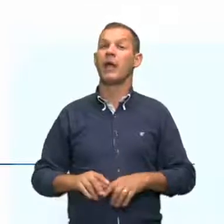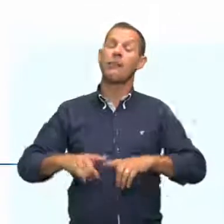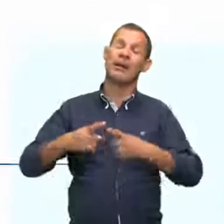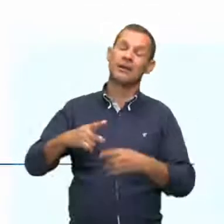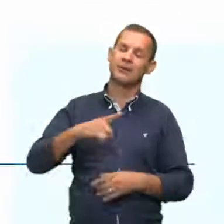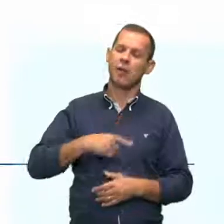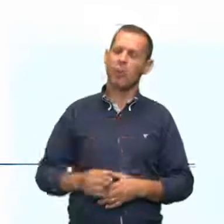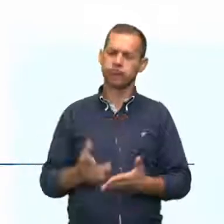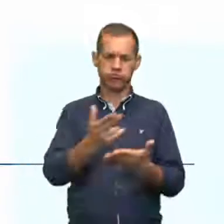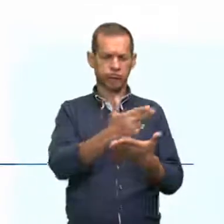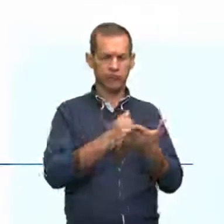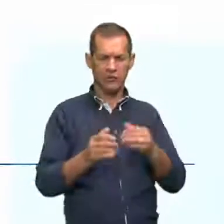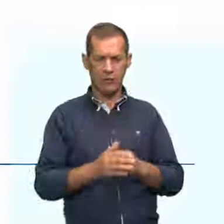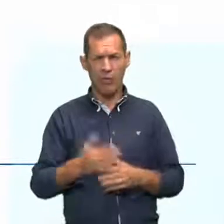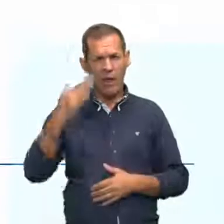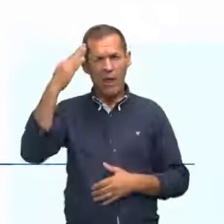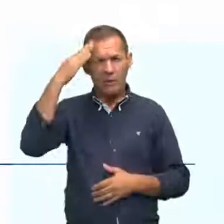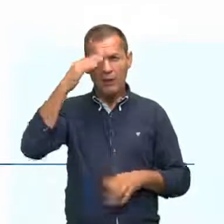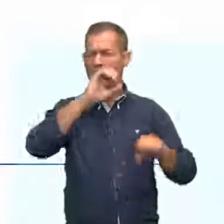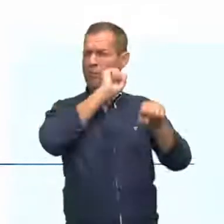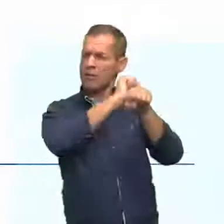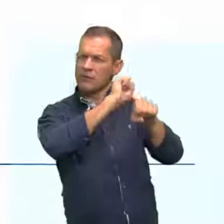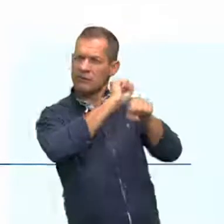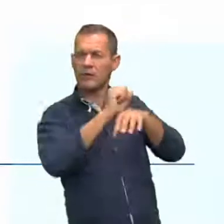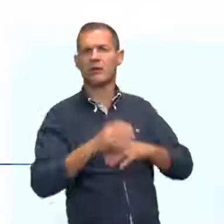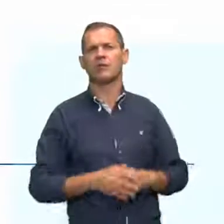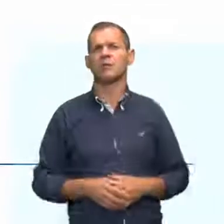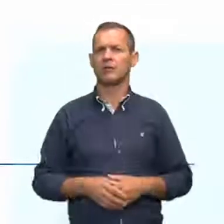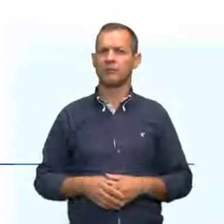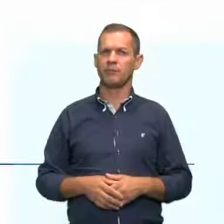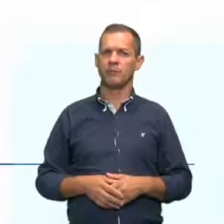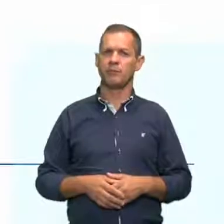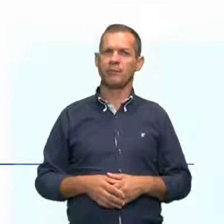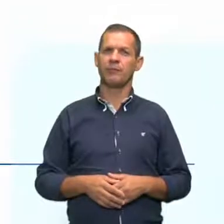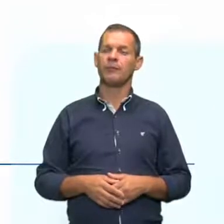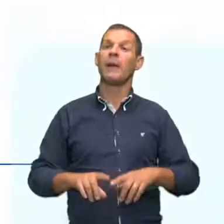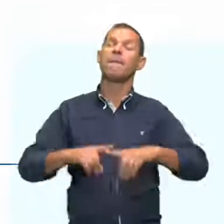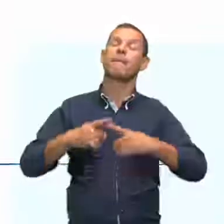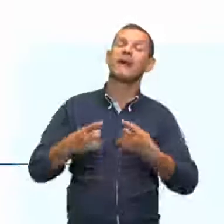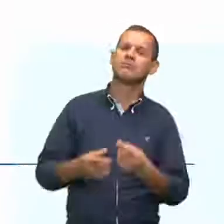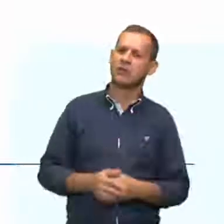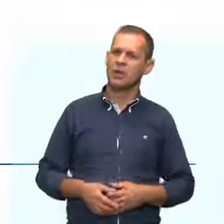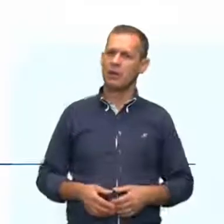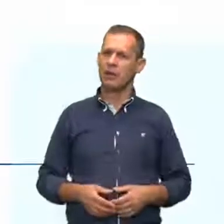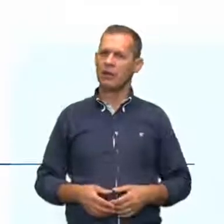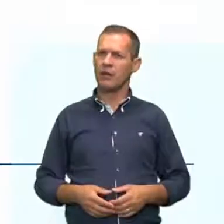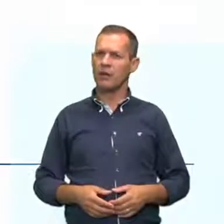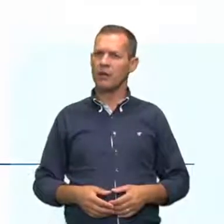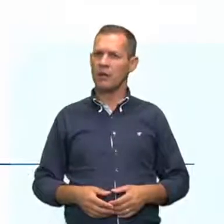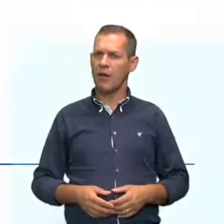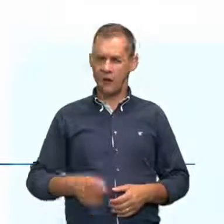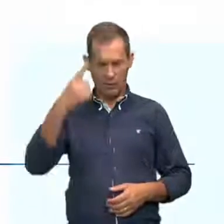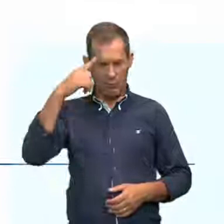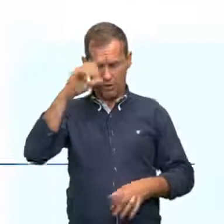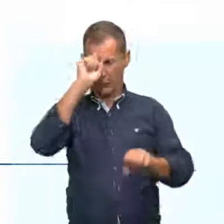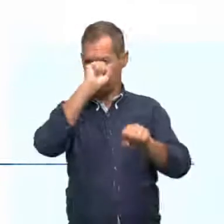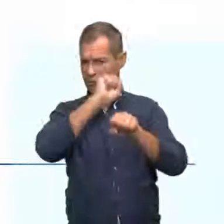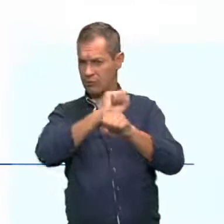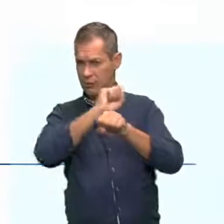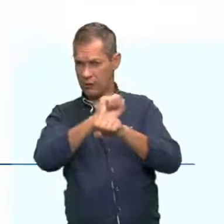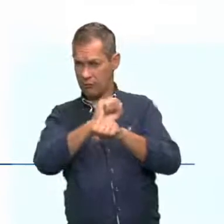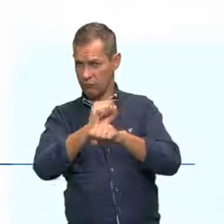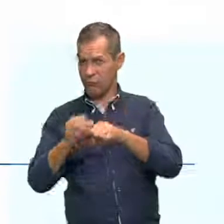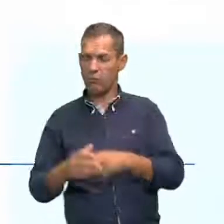Então, eles tatuavam alguma mensagem na cabeça dos escravos e eles enviavam esse escravo para o destino